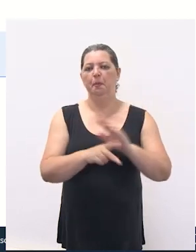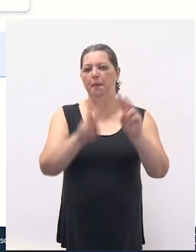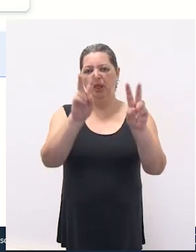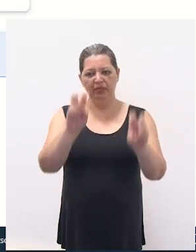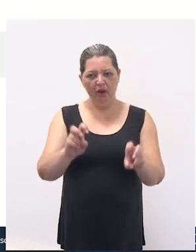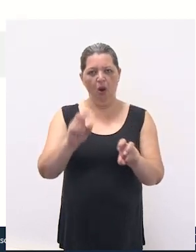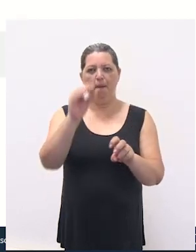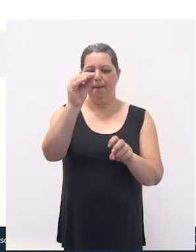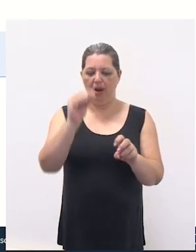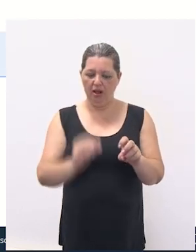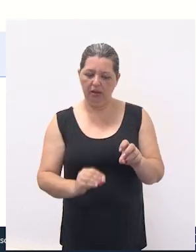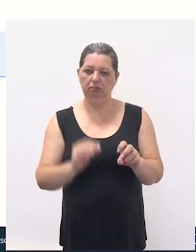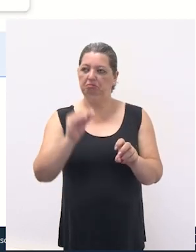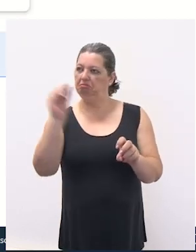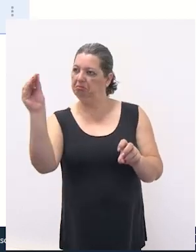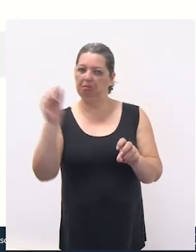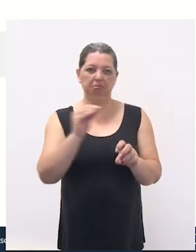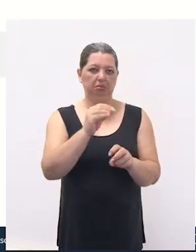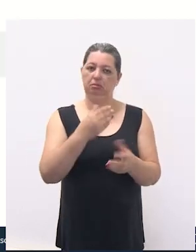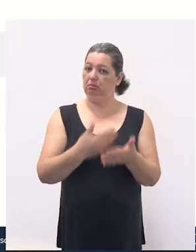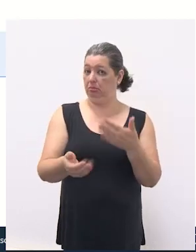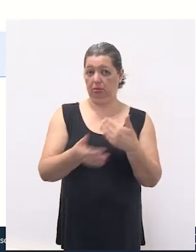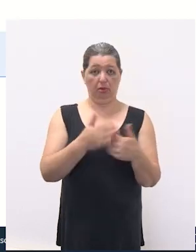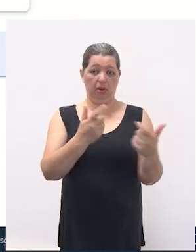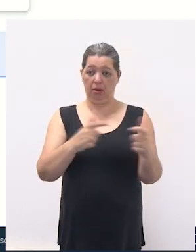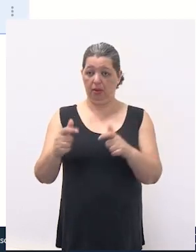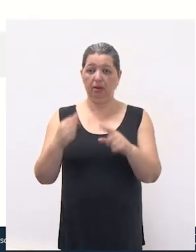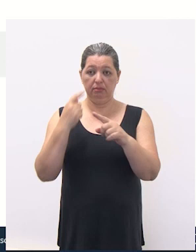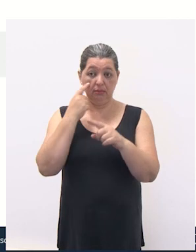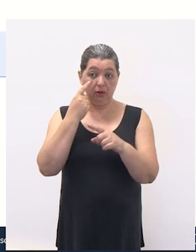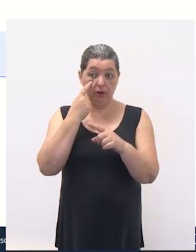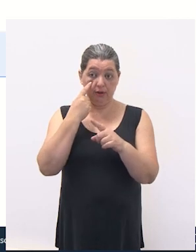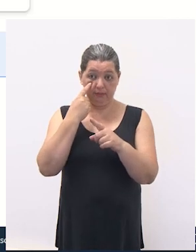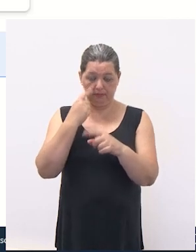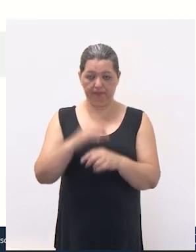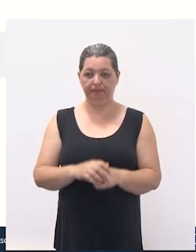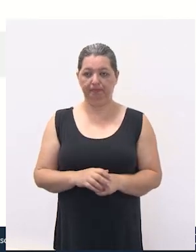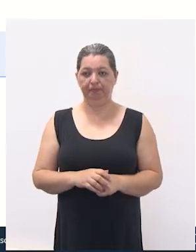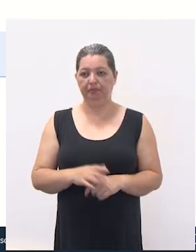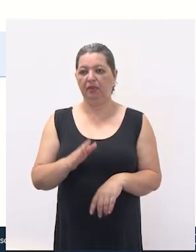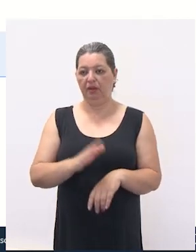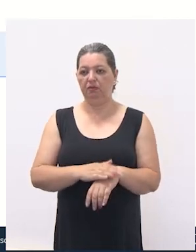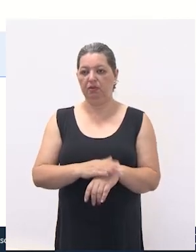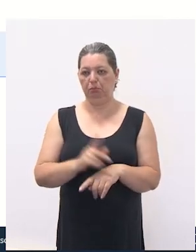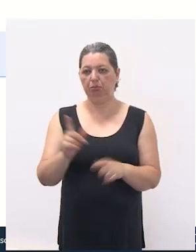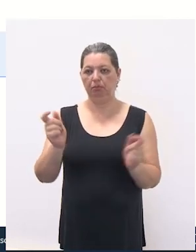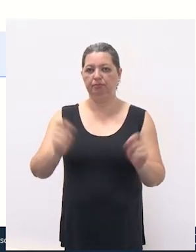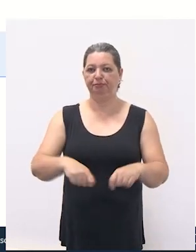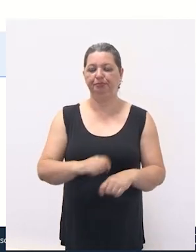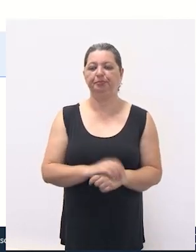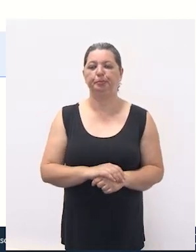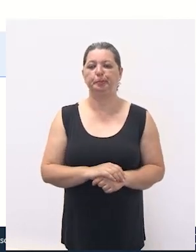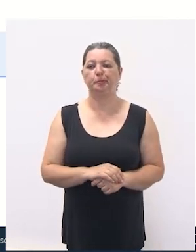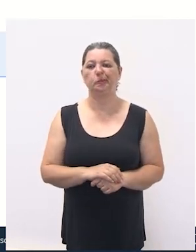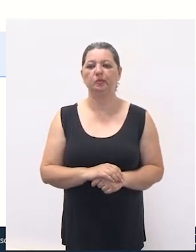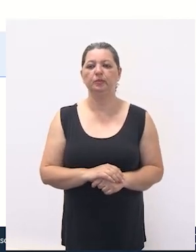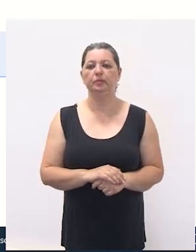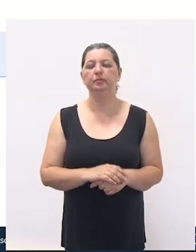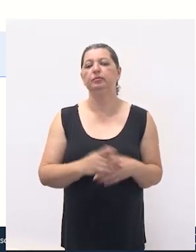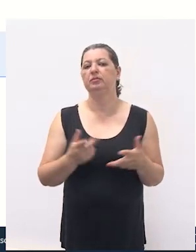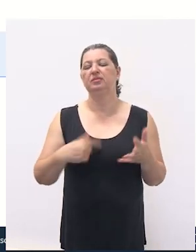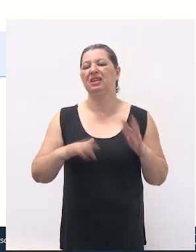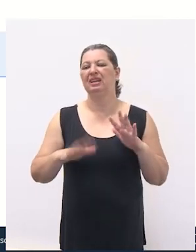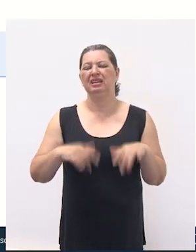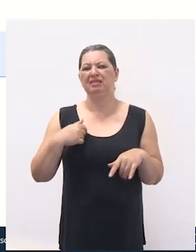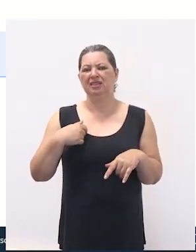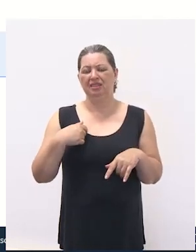cima, para baixo, para onde a gente quiser. A gente pode arrastar. Olha o Giovanni ali fazendo. Então, isso, poxa, será que